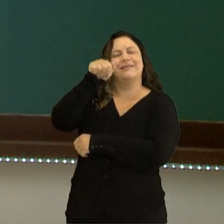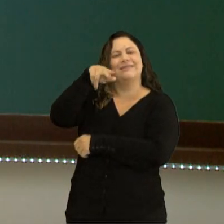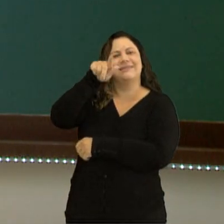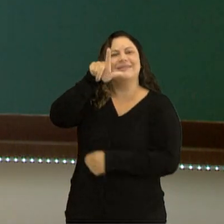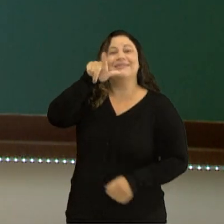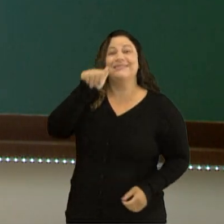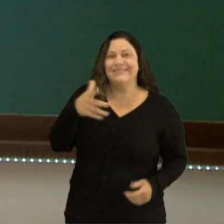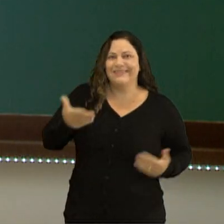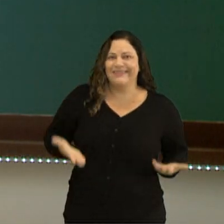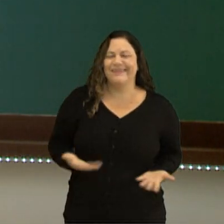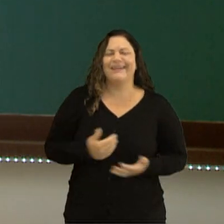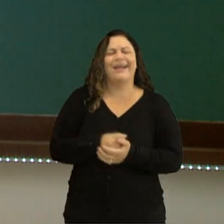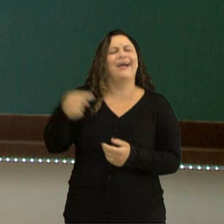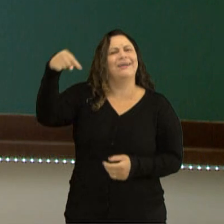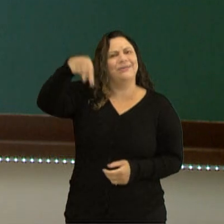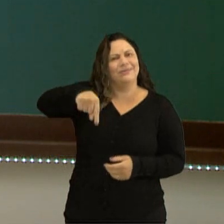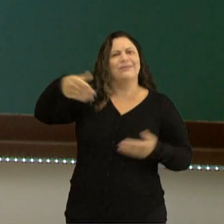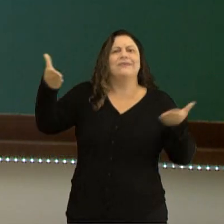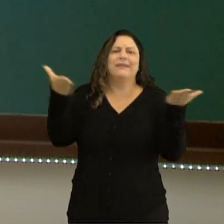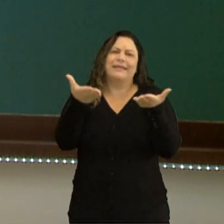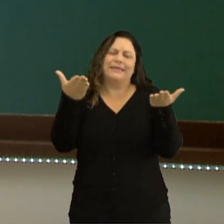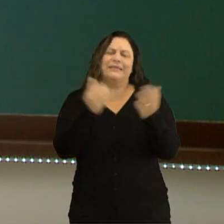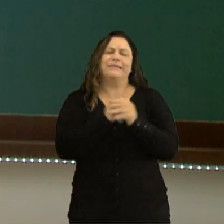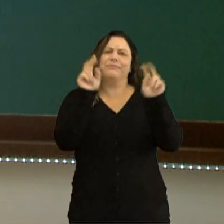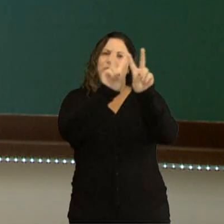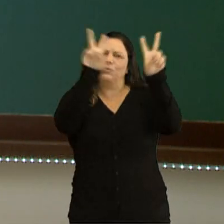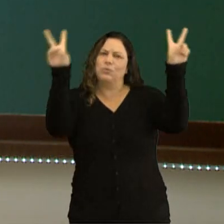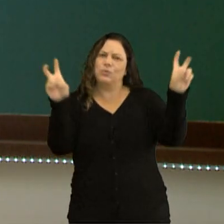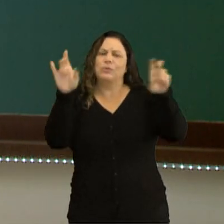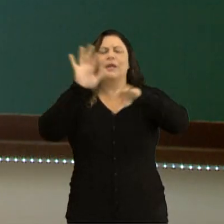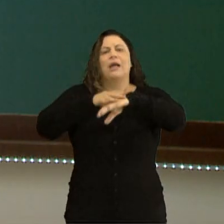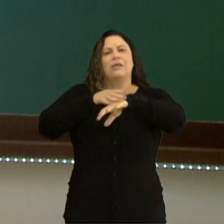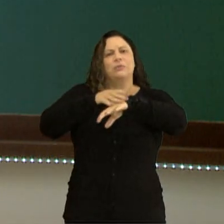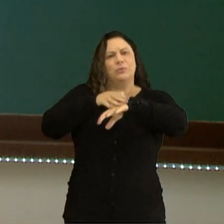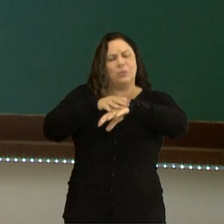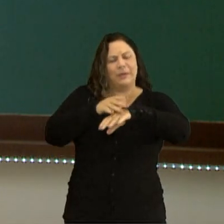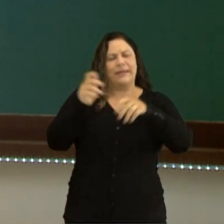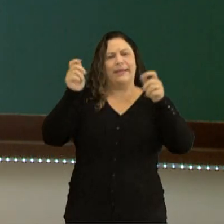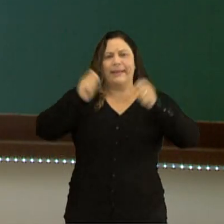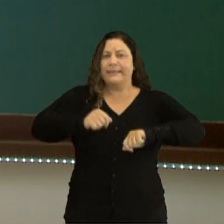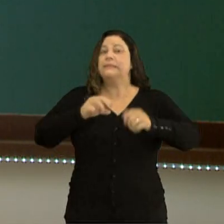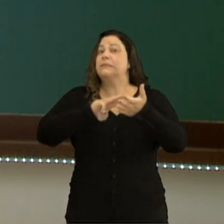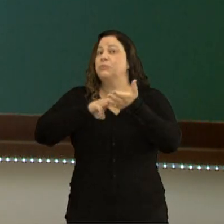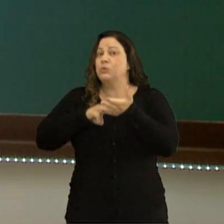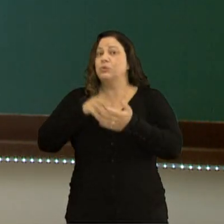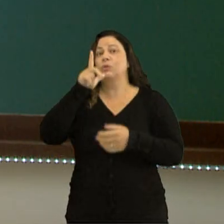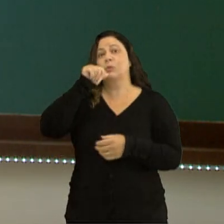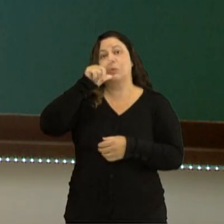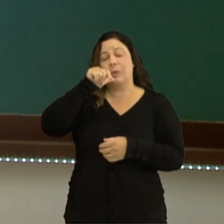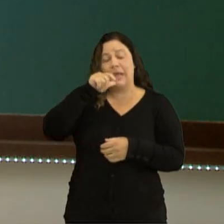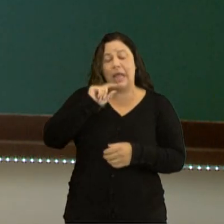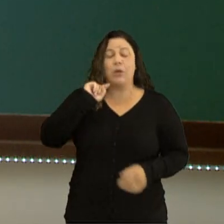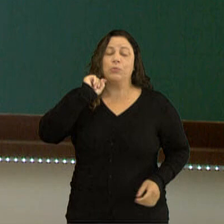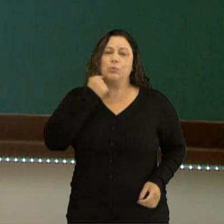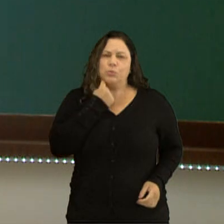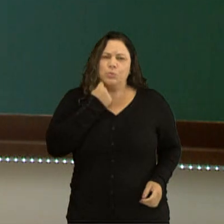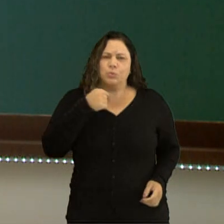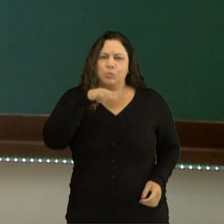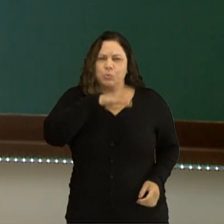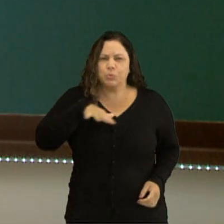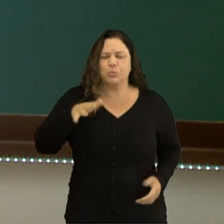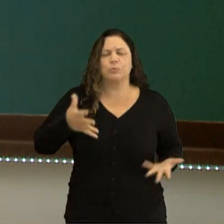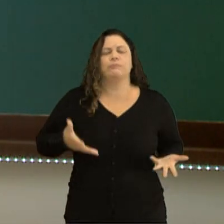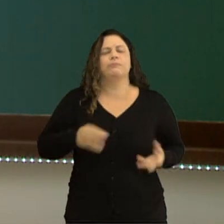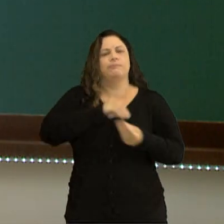para falar com você sobre as doenças causadas pela água contaminada. Chama a família, vem todo mundo, arrasta o